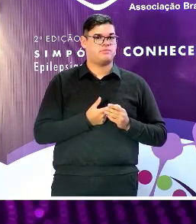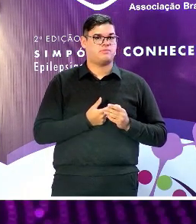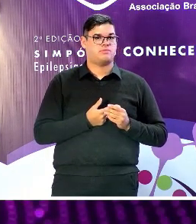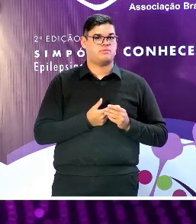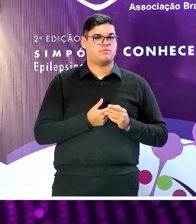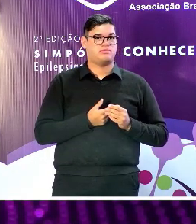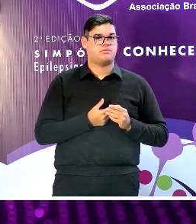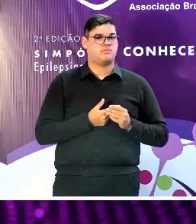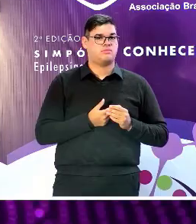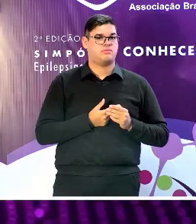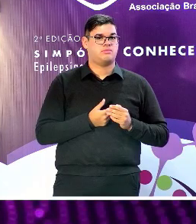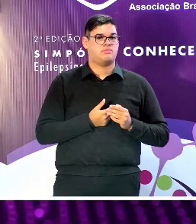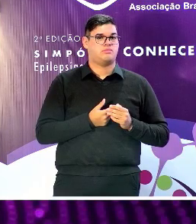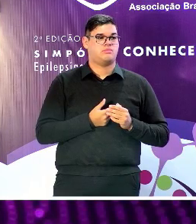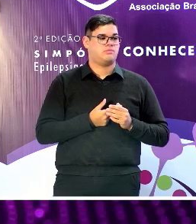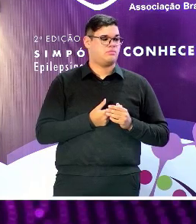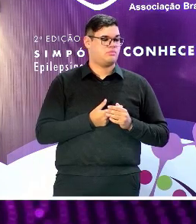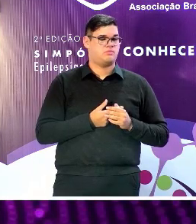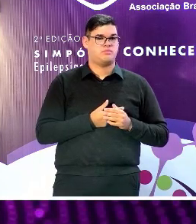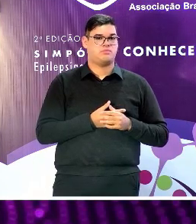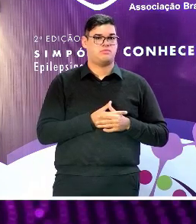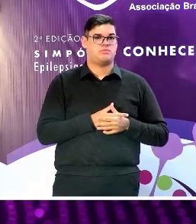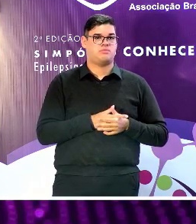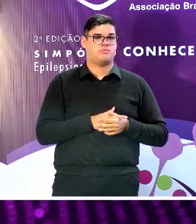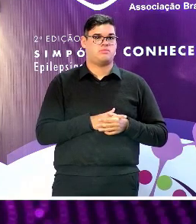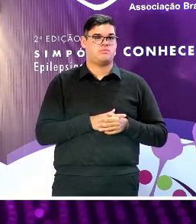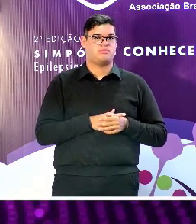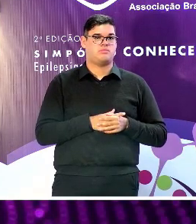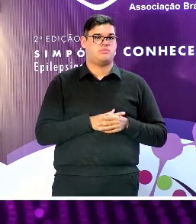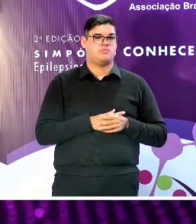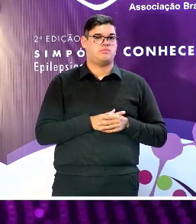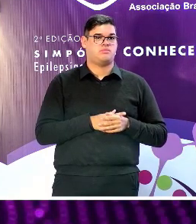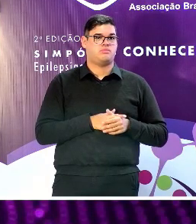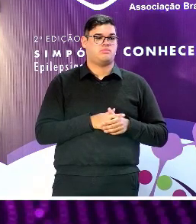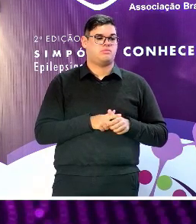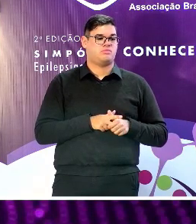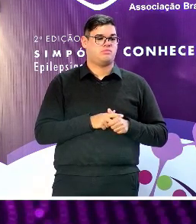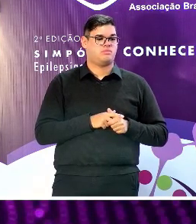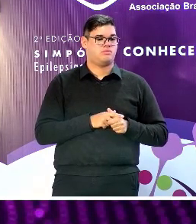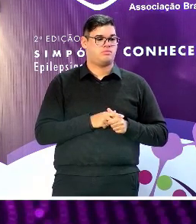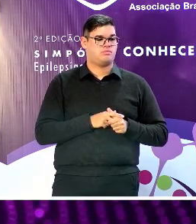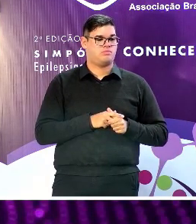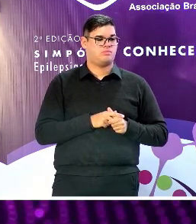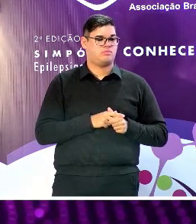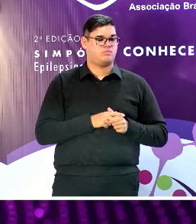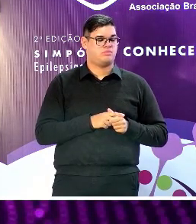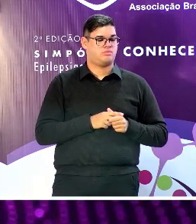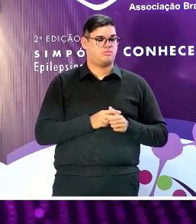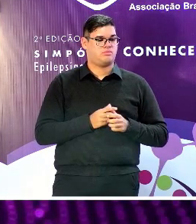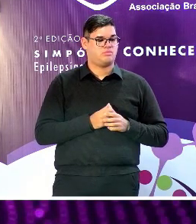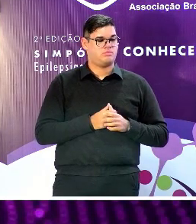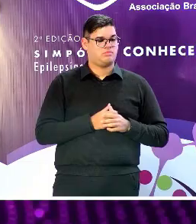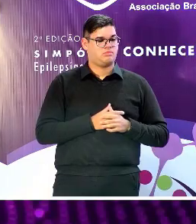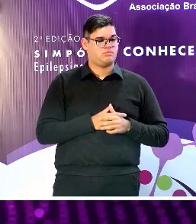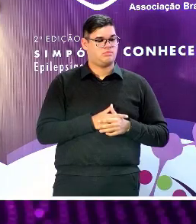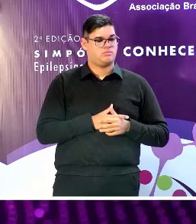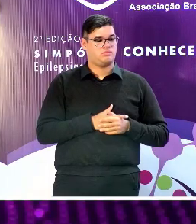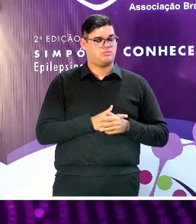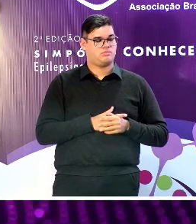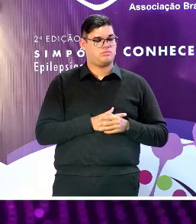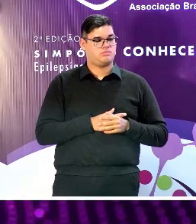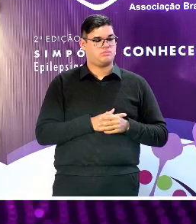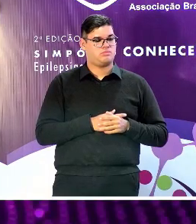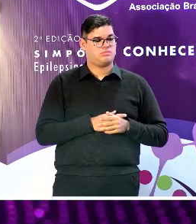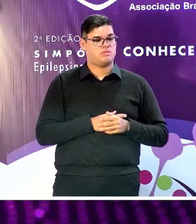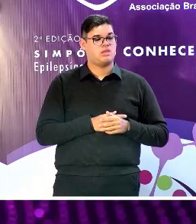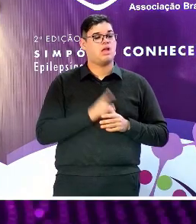Não sei como é que eu faço para o vídeo funcionar. Em cima lá. Com pointer? Aí foi. Esse aqui é um animal